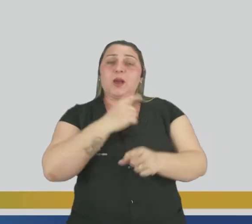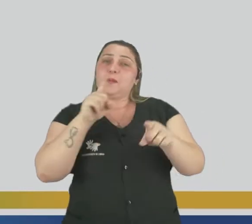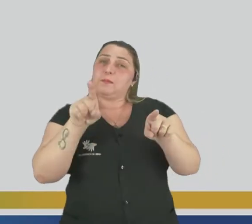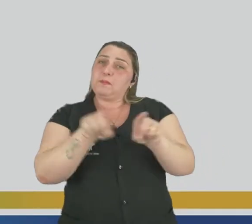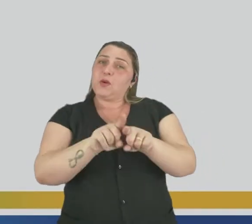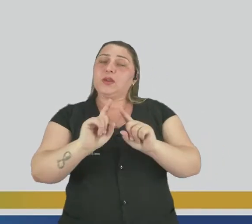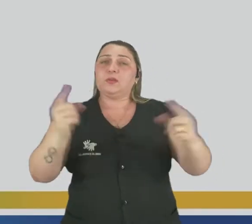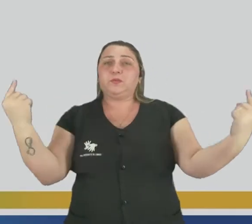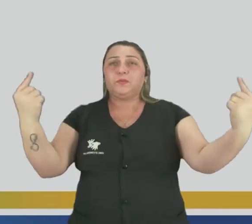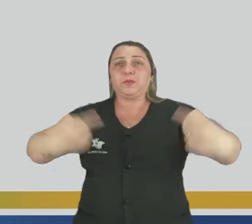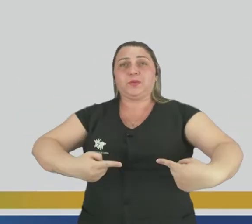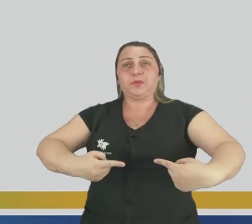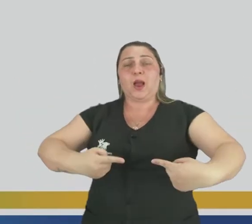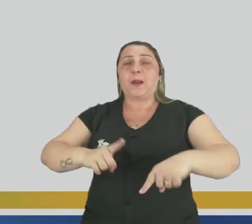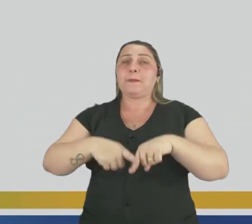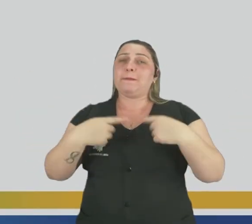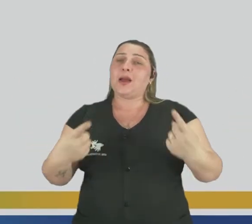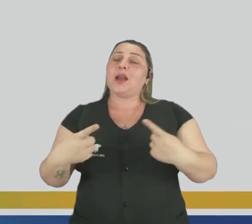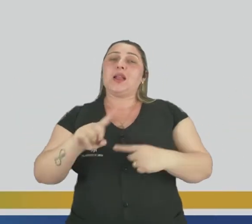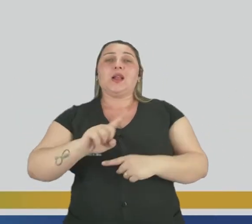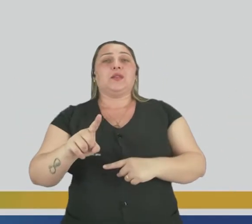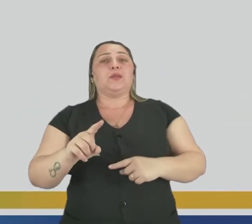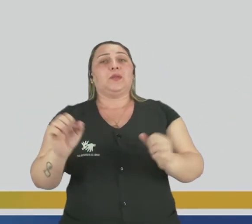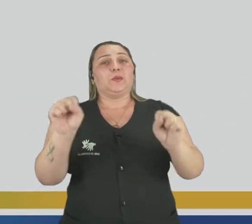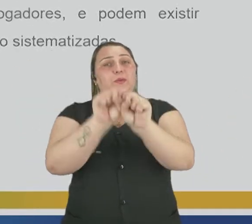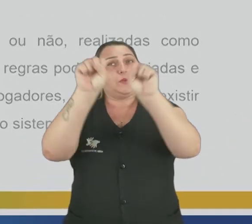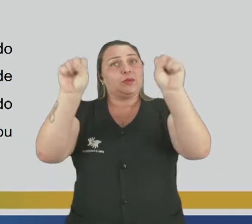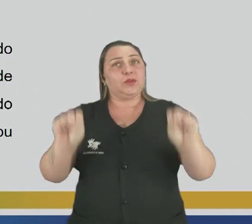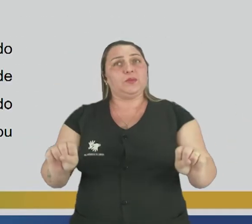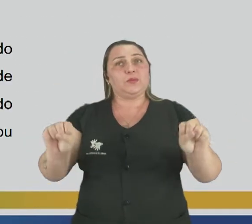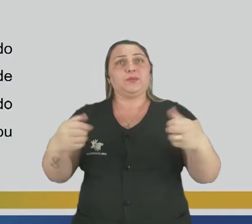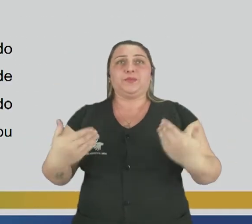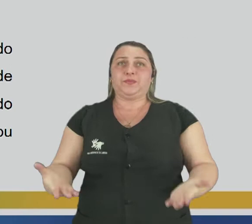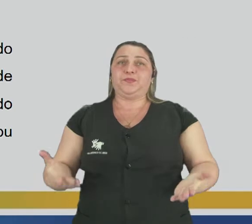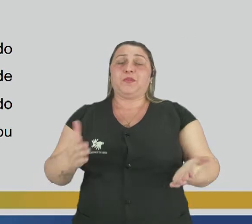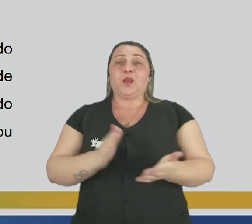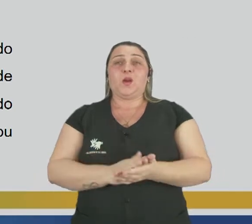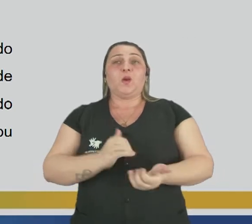podem existir competições, mas essas não são sistematizadas.